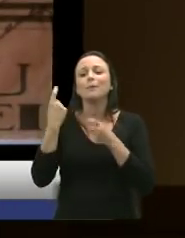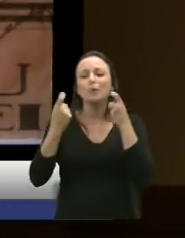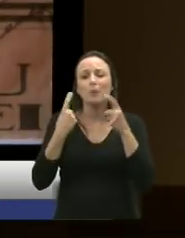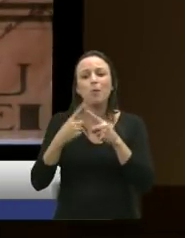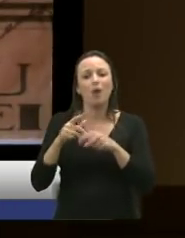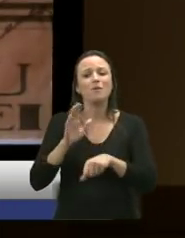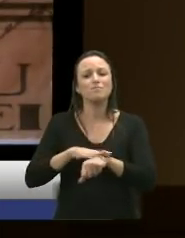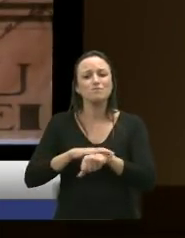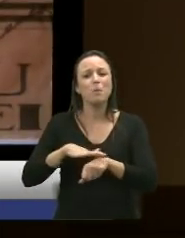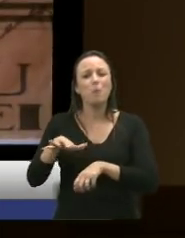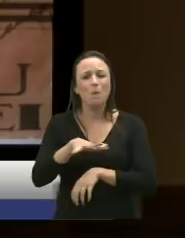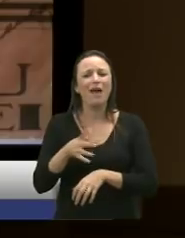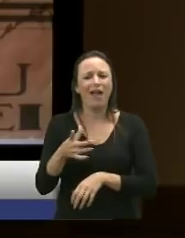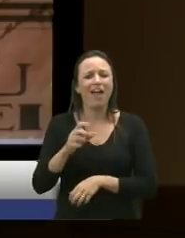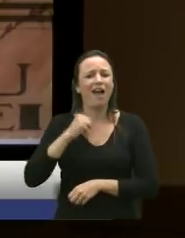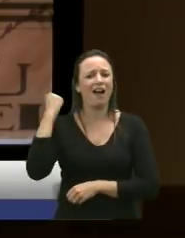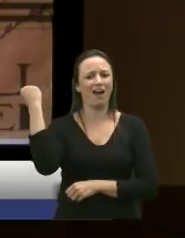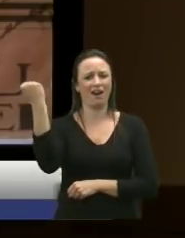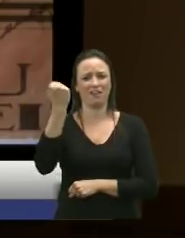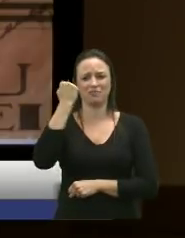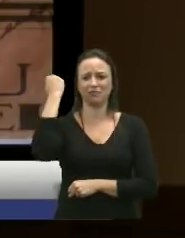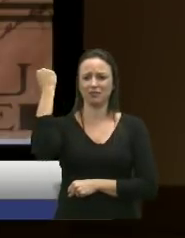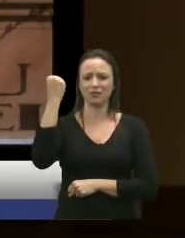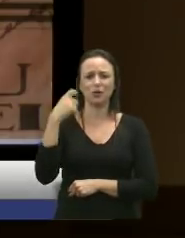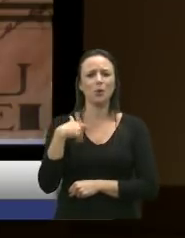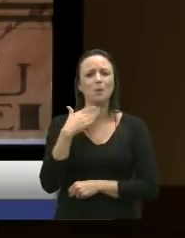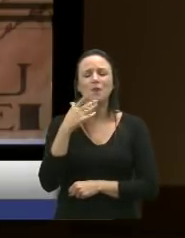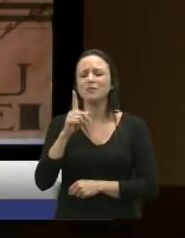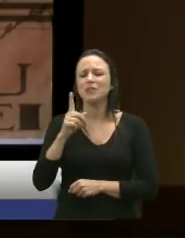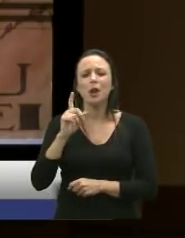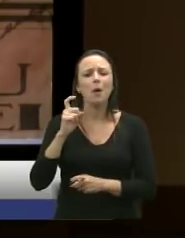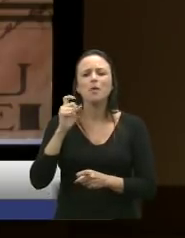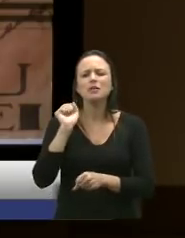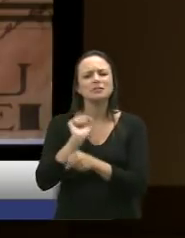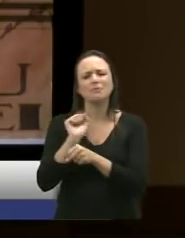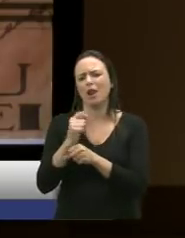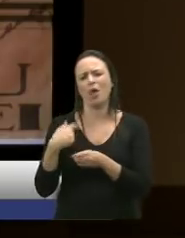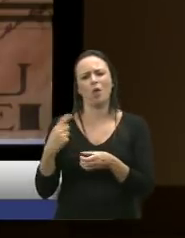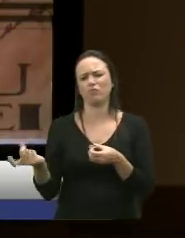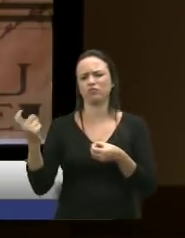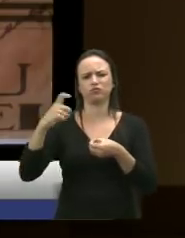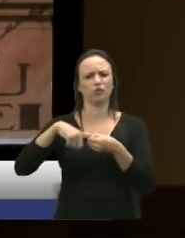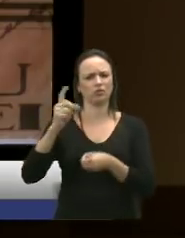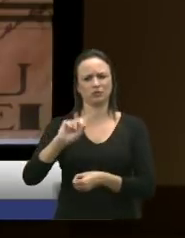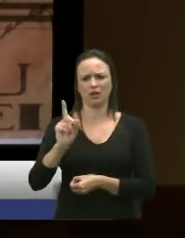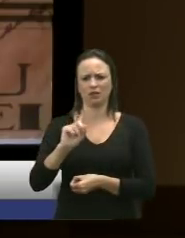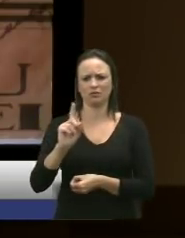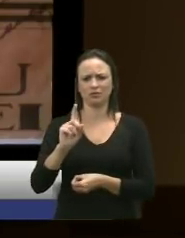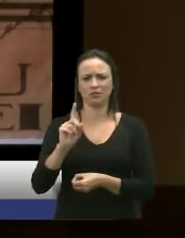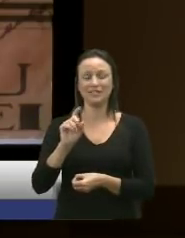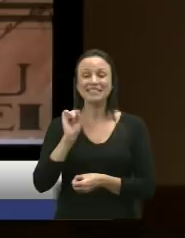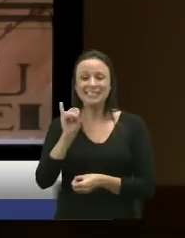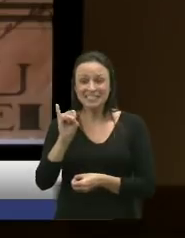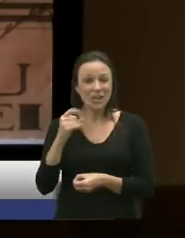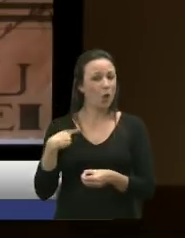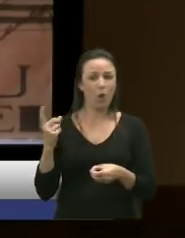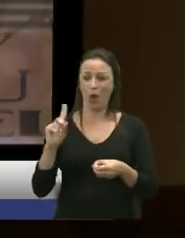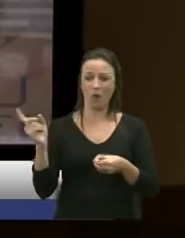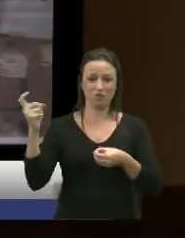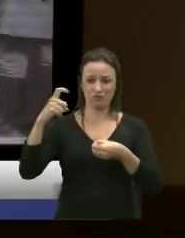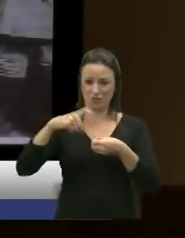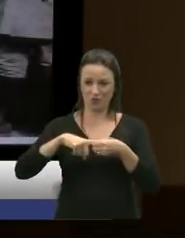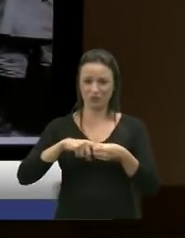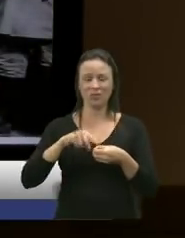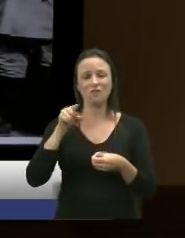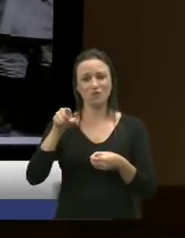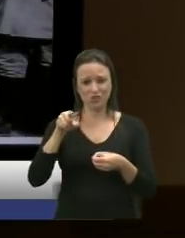grave. Peço ao Senhor que não conte mais com minha volta. Caso isso venha a acontecer, o Senhor terá